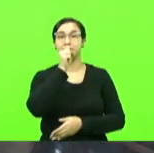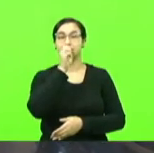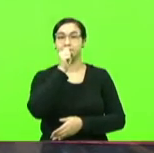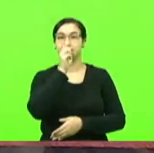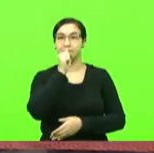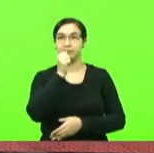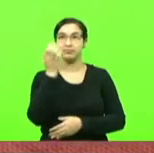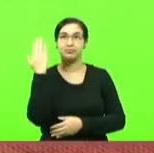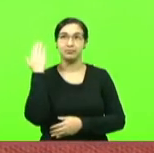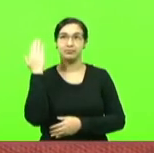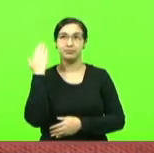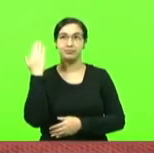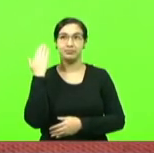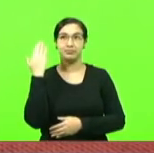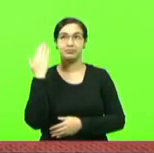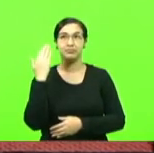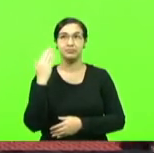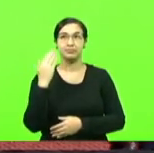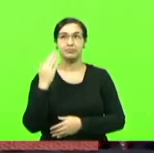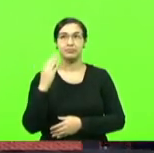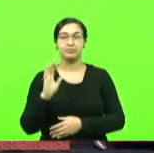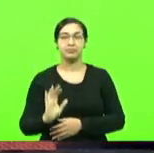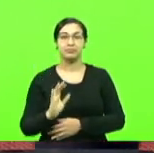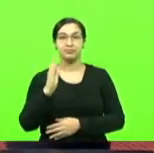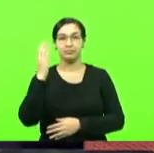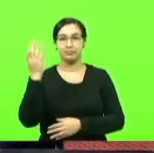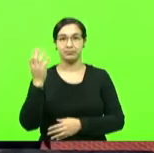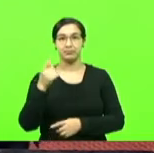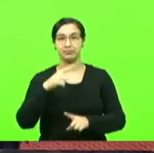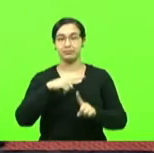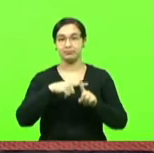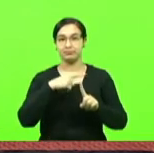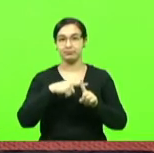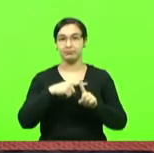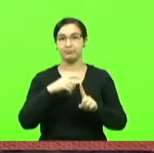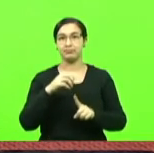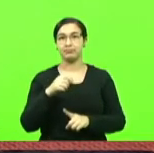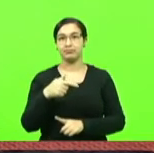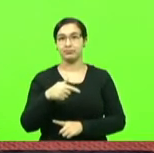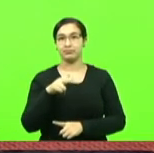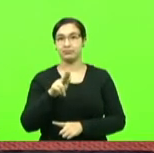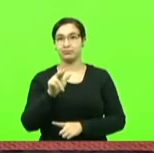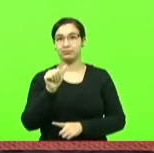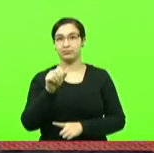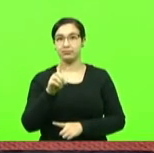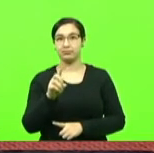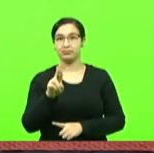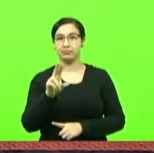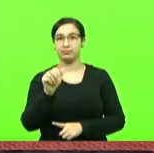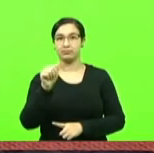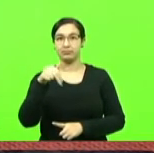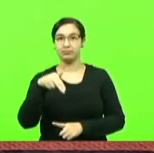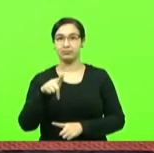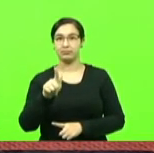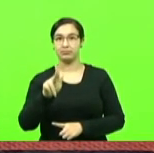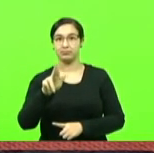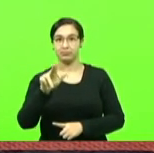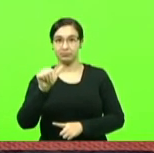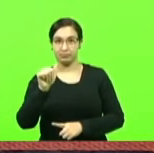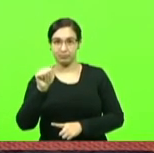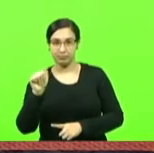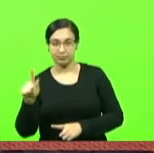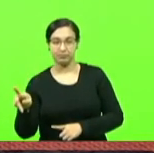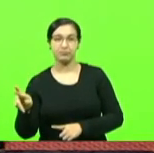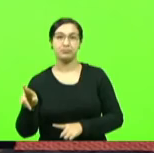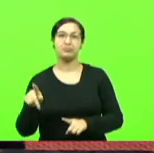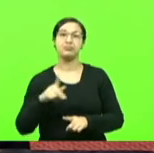passado a convenção da Igreja Quadrangular, e tivemos a presença do governador, deputado Berlanda, também representando